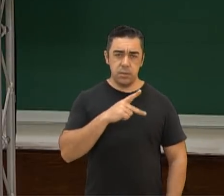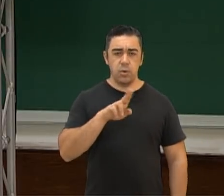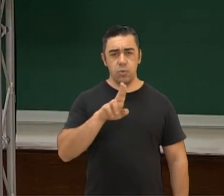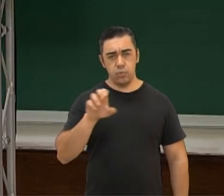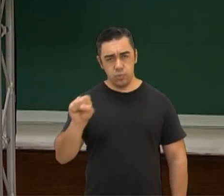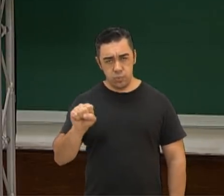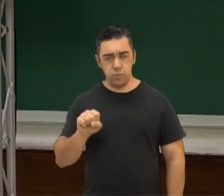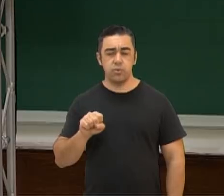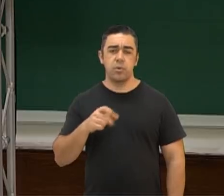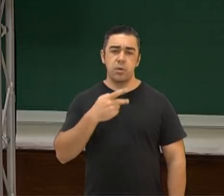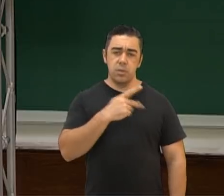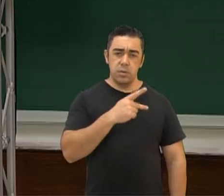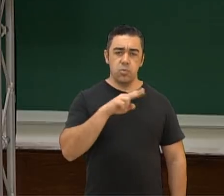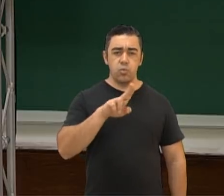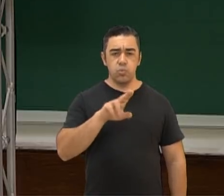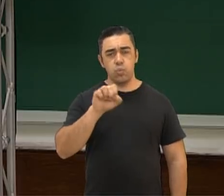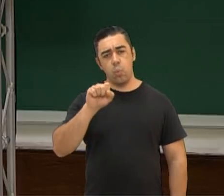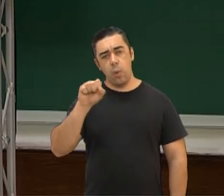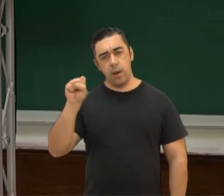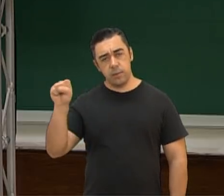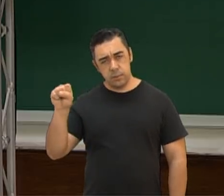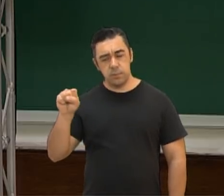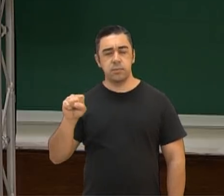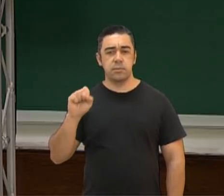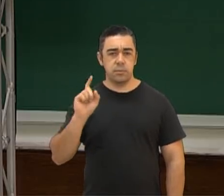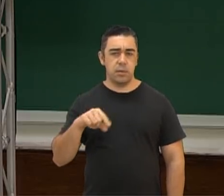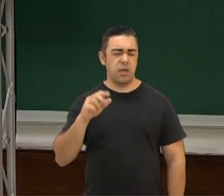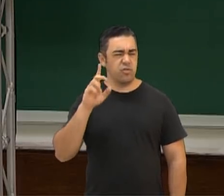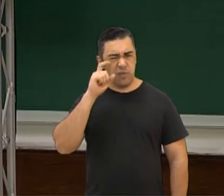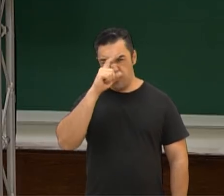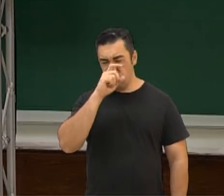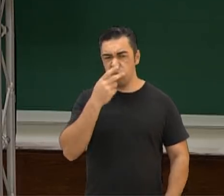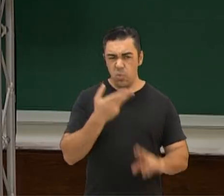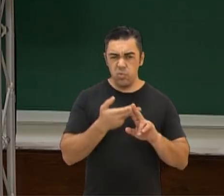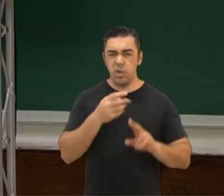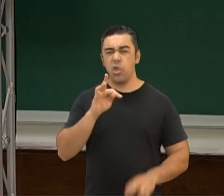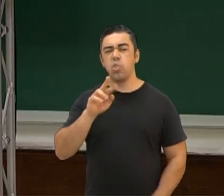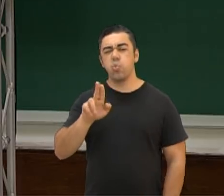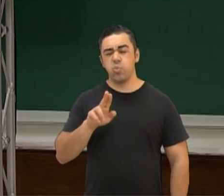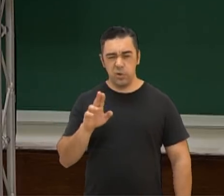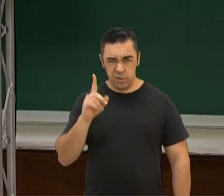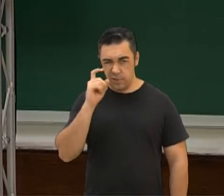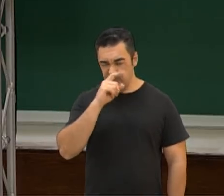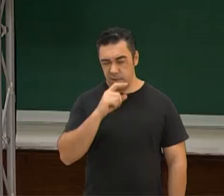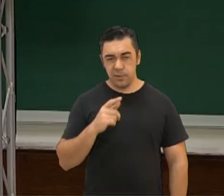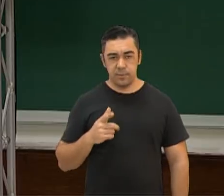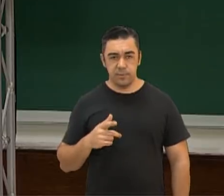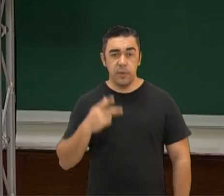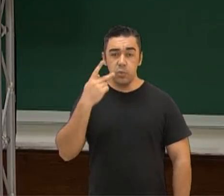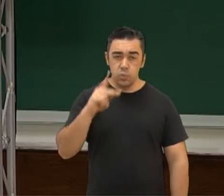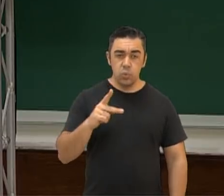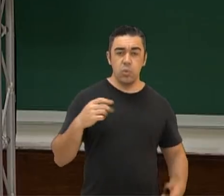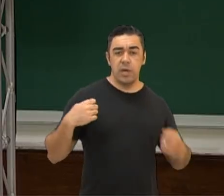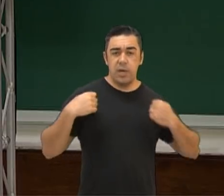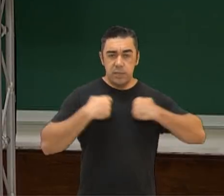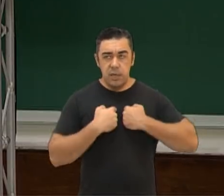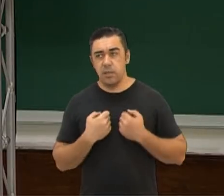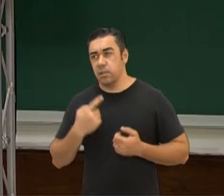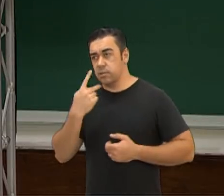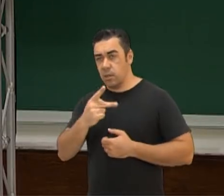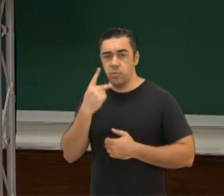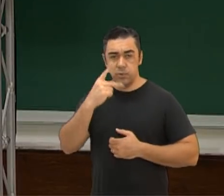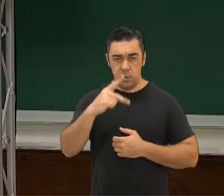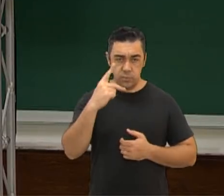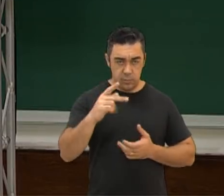possessivo, né? Dificilmente a gente vê as pessoas utilizando o teu, tua, né? Então eu digo, esse aqui é seu caderno, sua jaqueta, sua borracha e por aí vai,